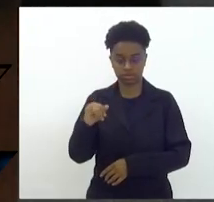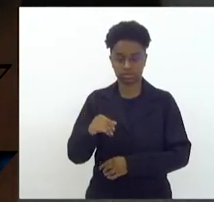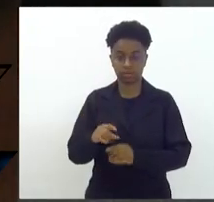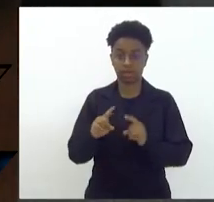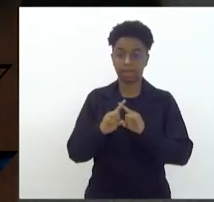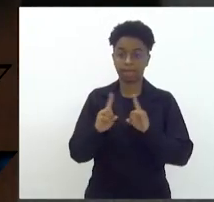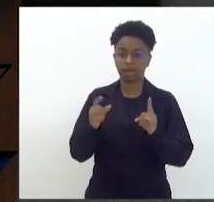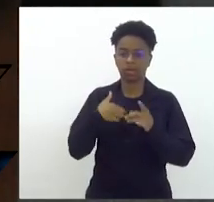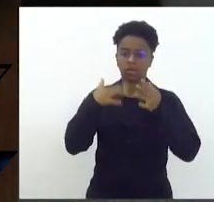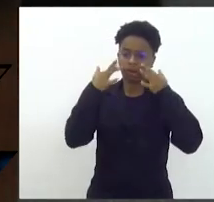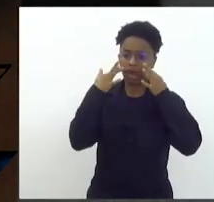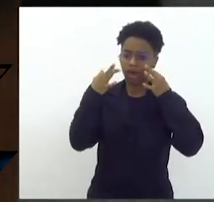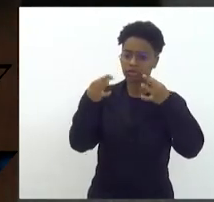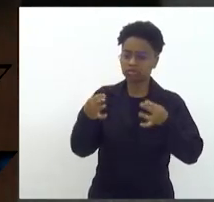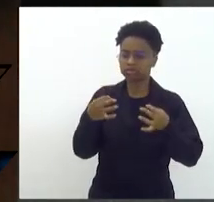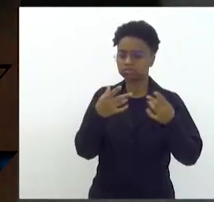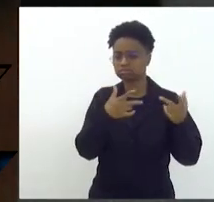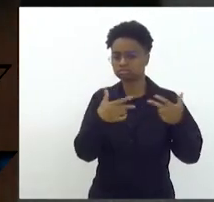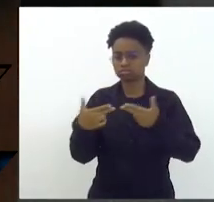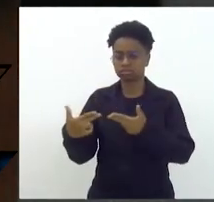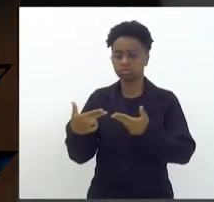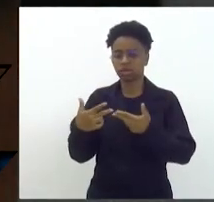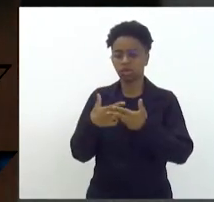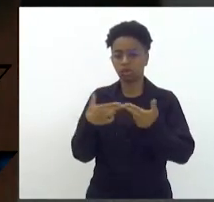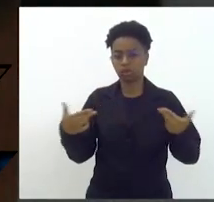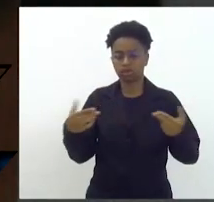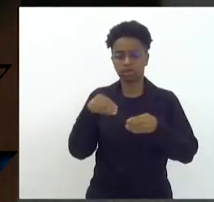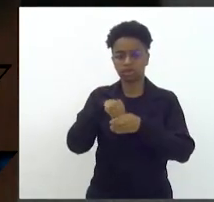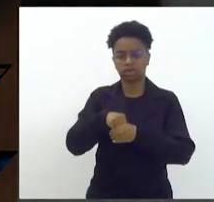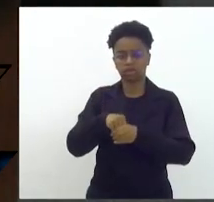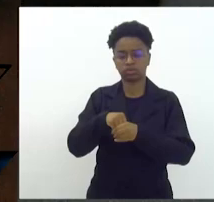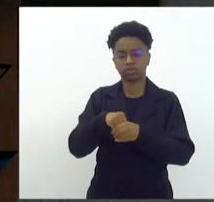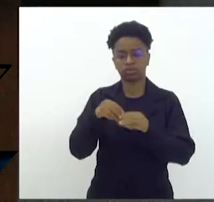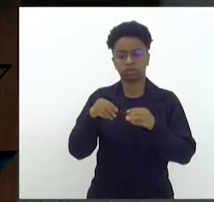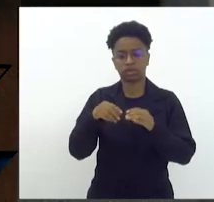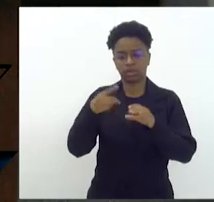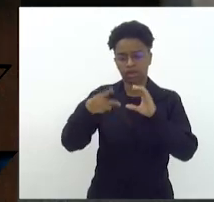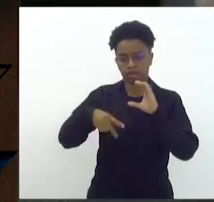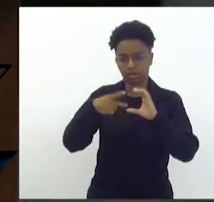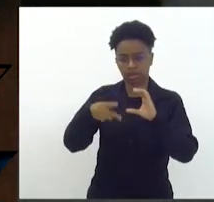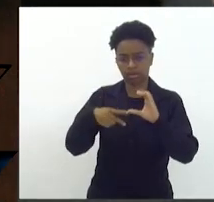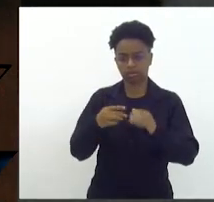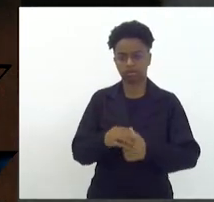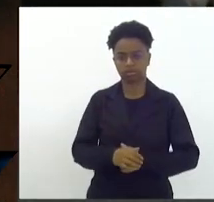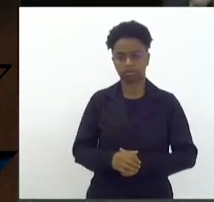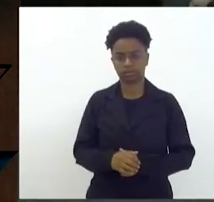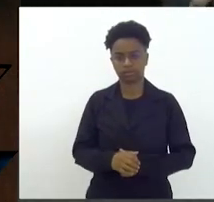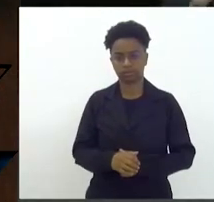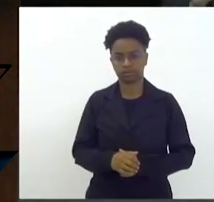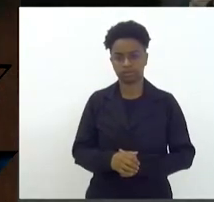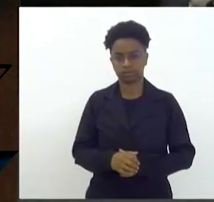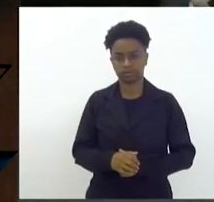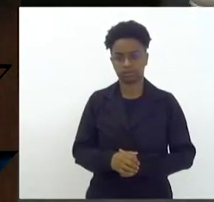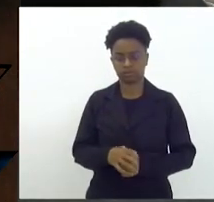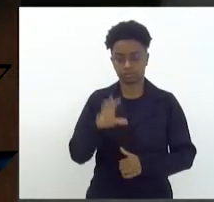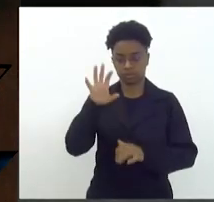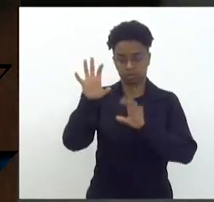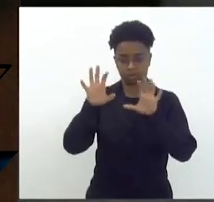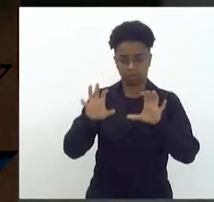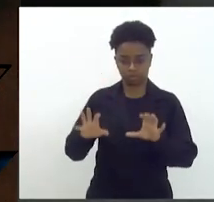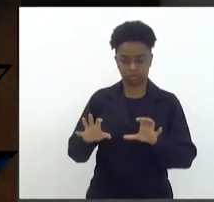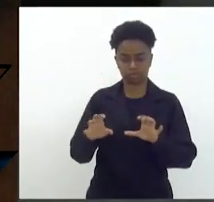uma coisa que vem me chamando atenção dentro das câmaras legislativas pelo Estado afora